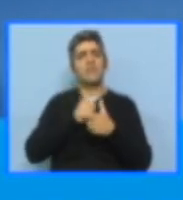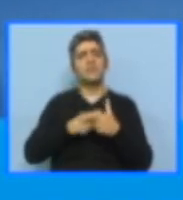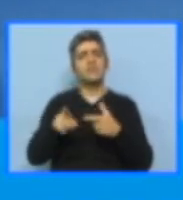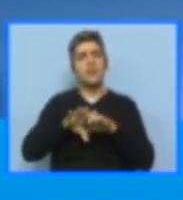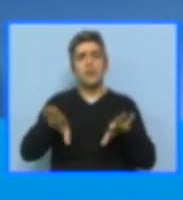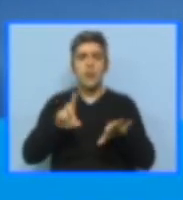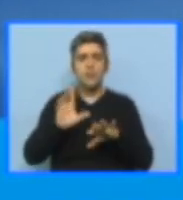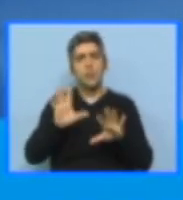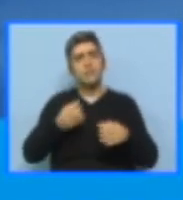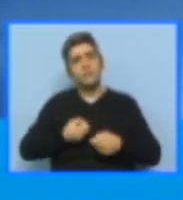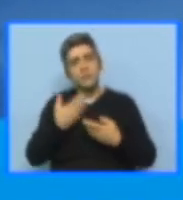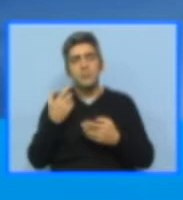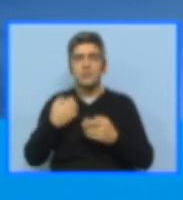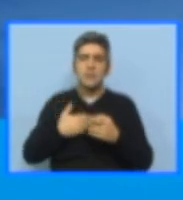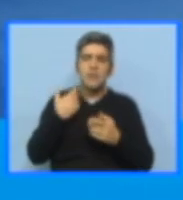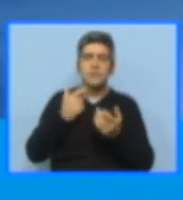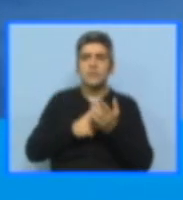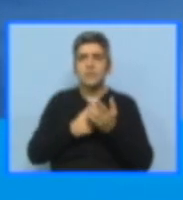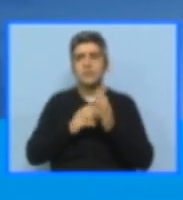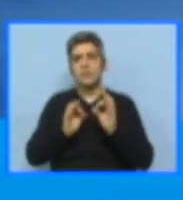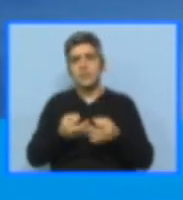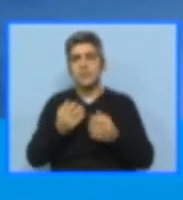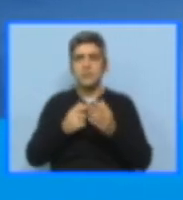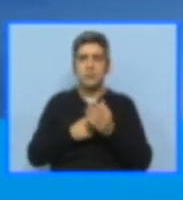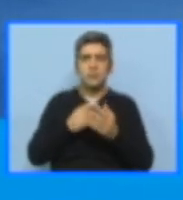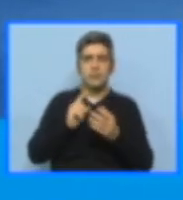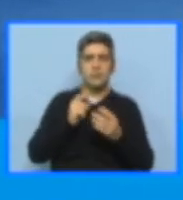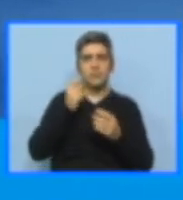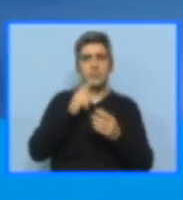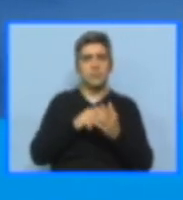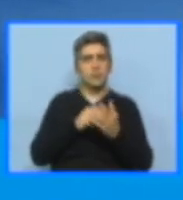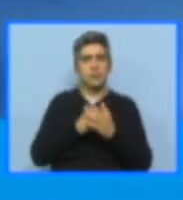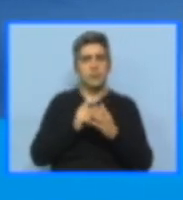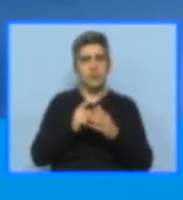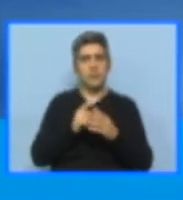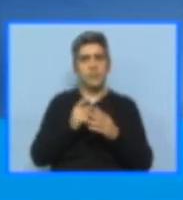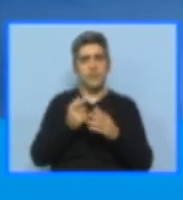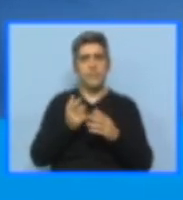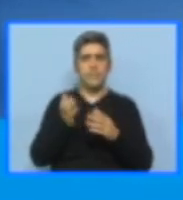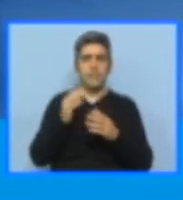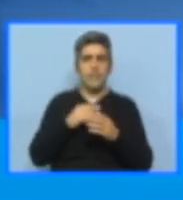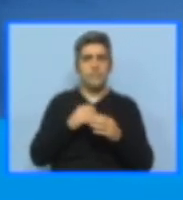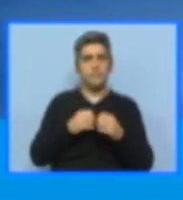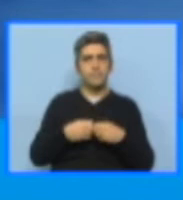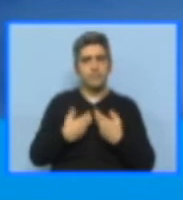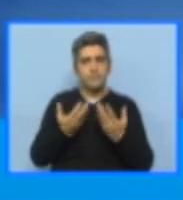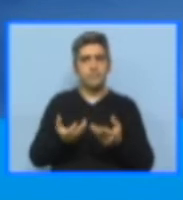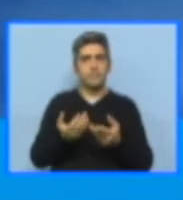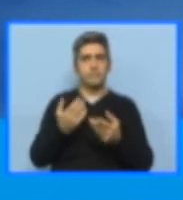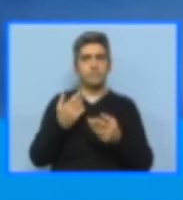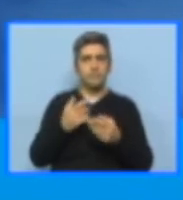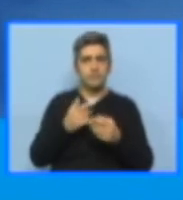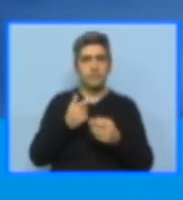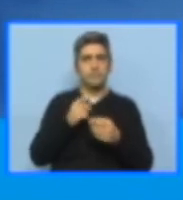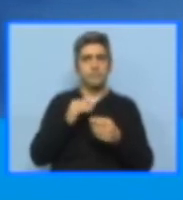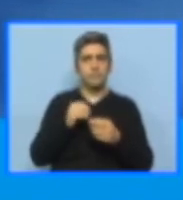Vem a manifestar-se como a história é sempre caprichosa, e vem a desencadear, as